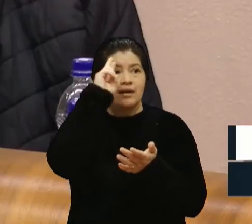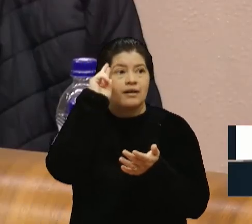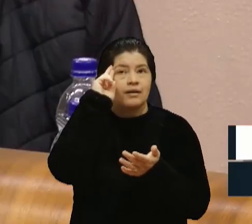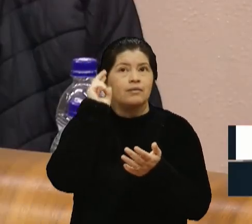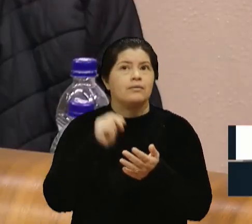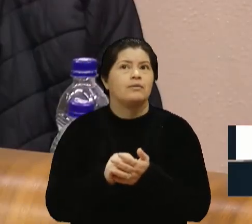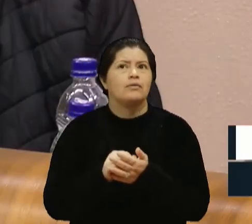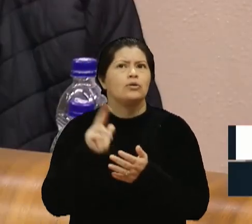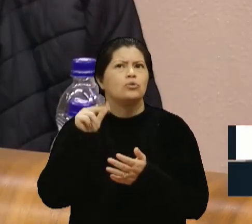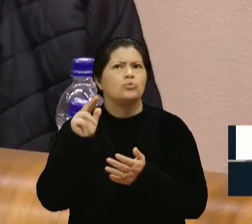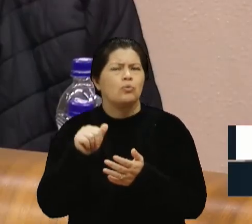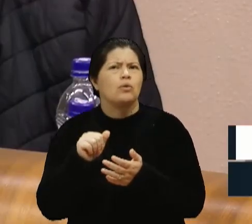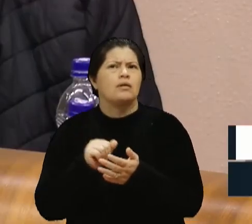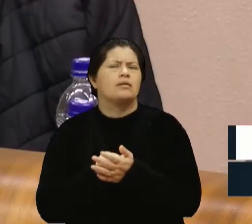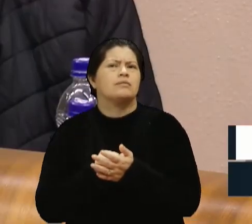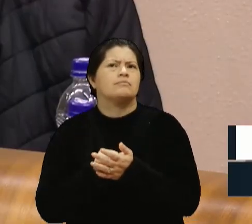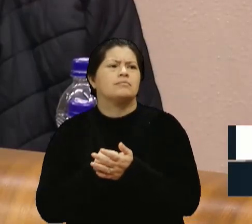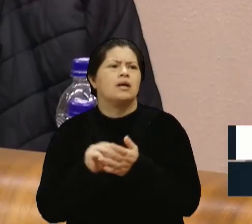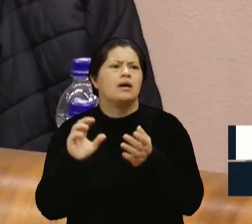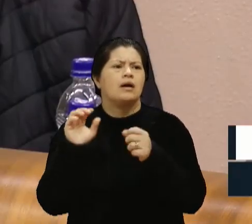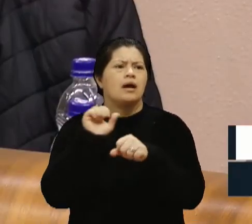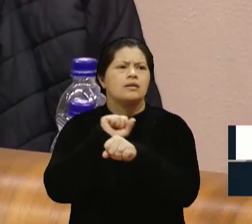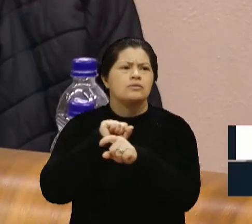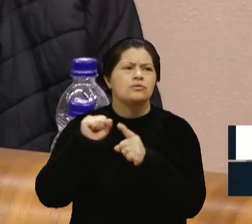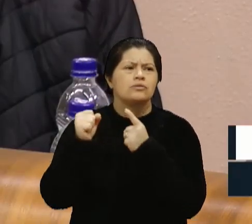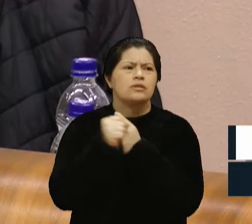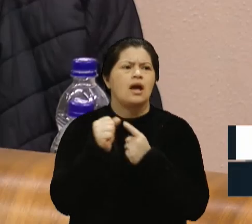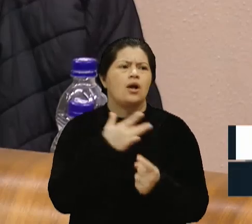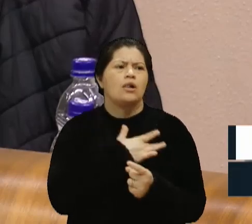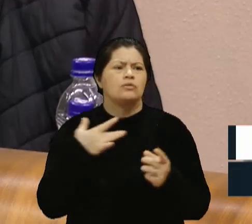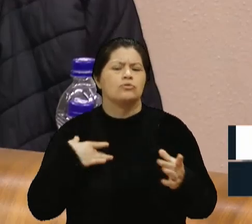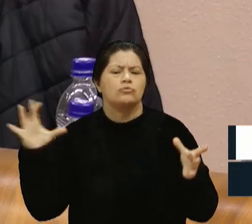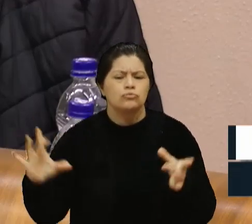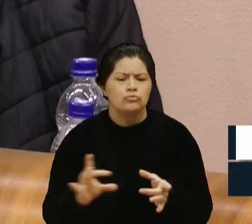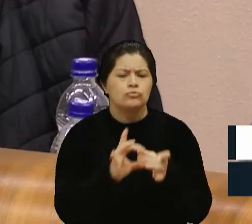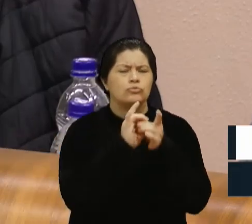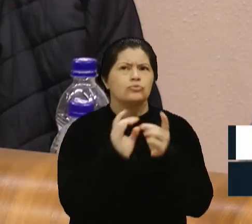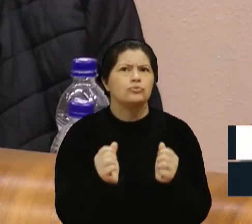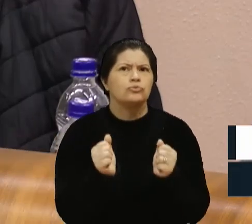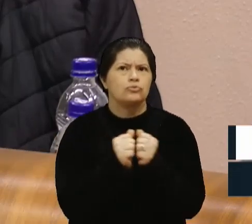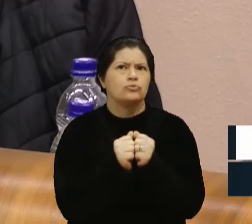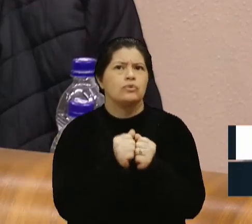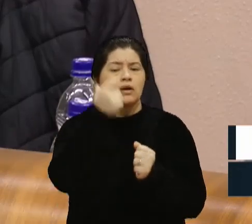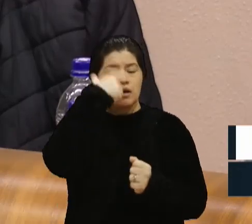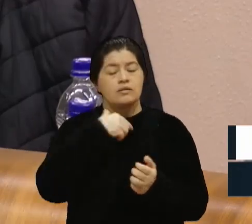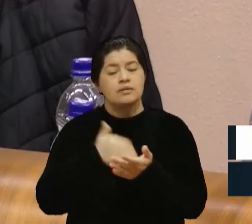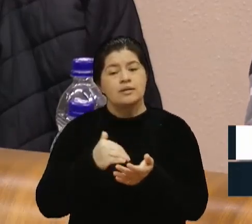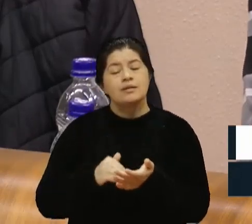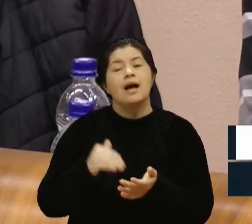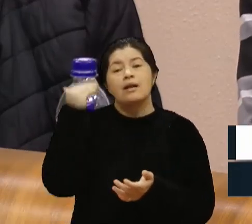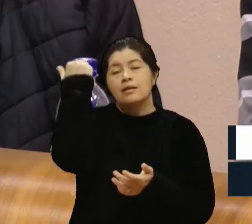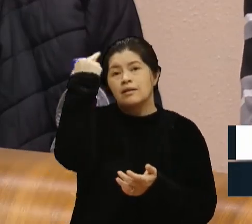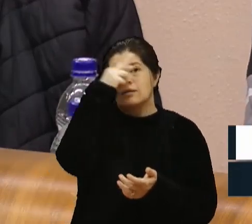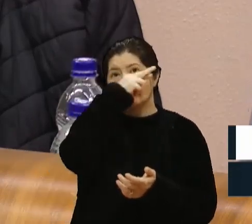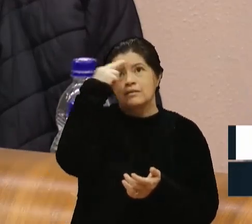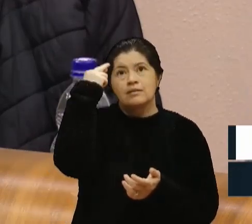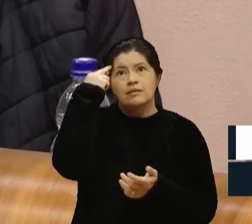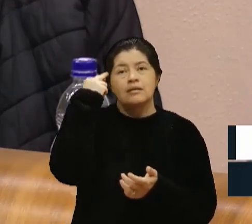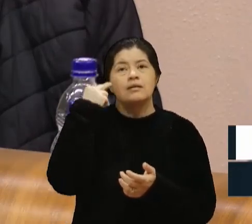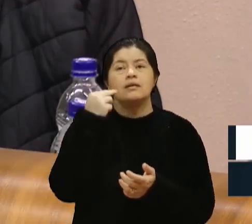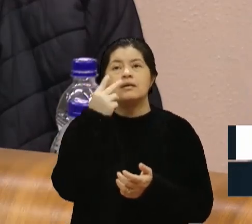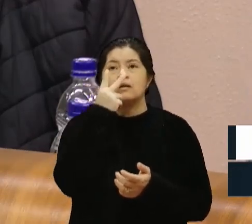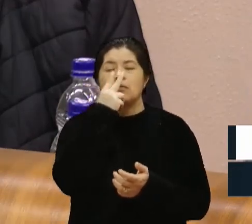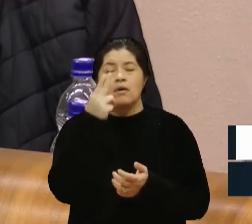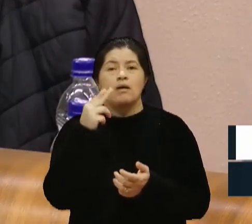assistência social e a saúde estiveram tão próximas. Por quê? Porque tanto eu como o secretário Rafael Bueno, assim como a